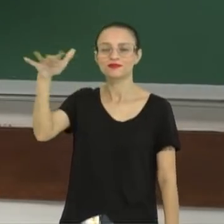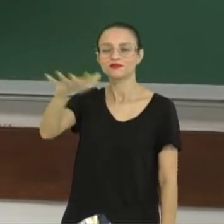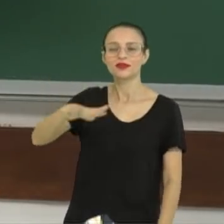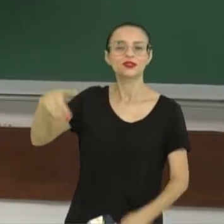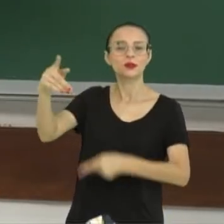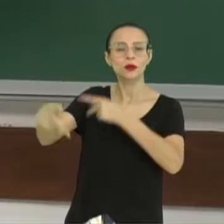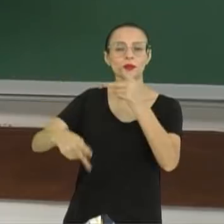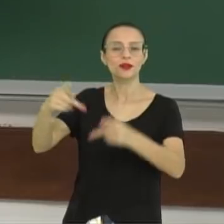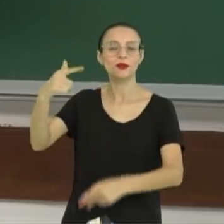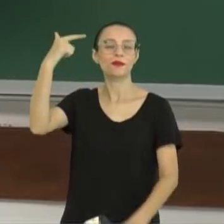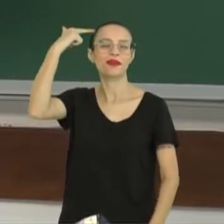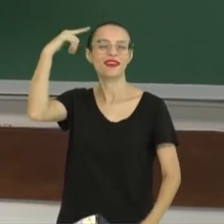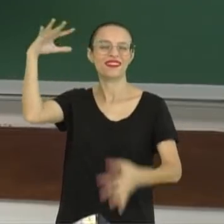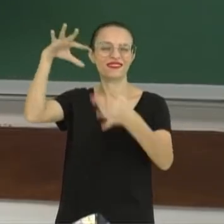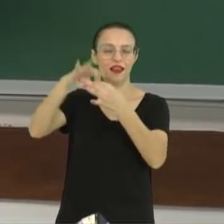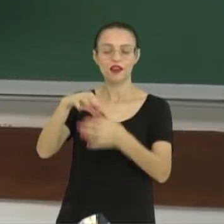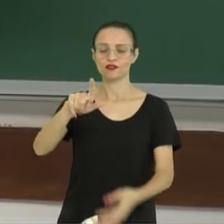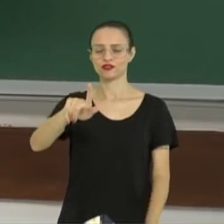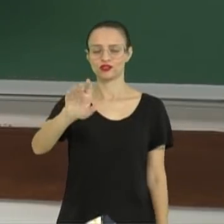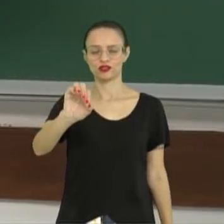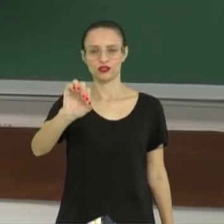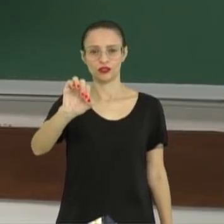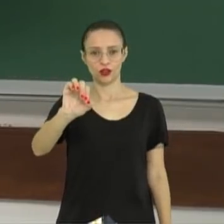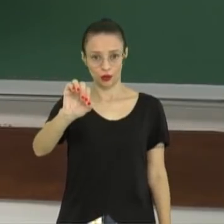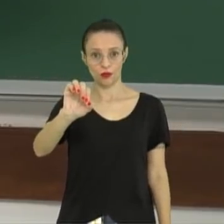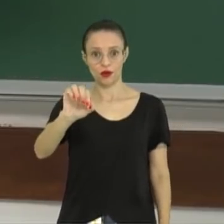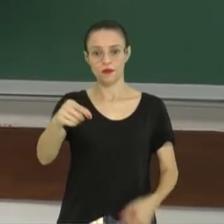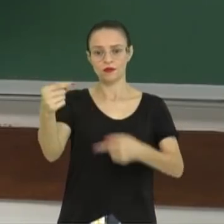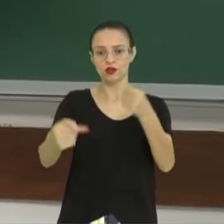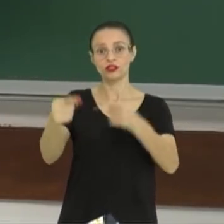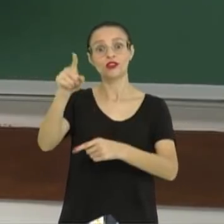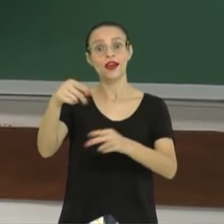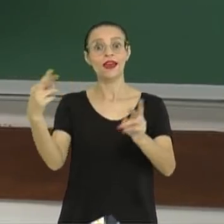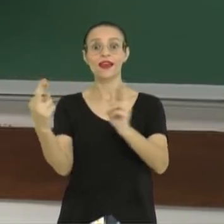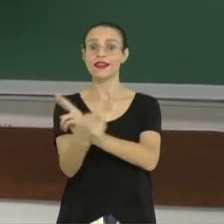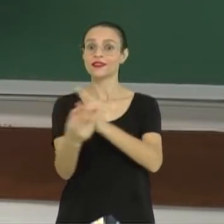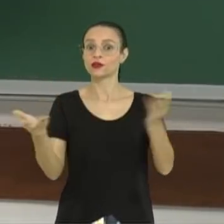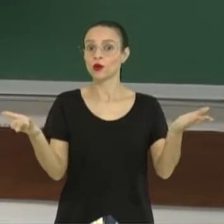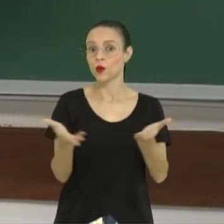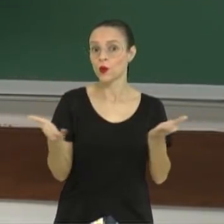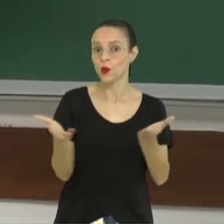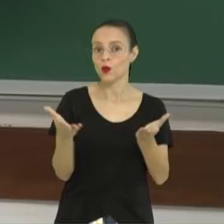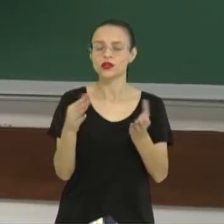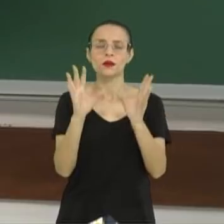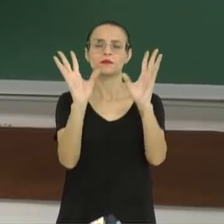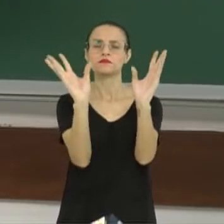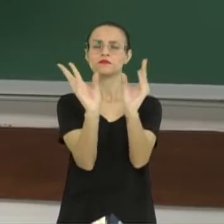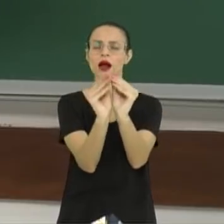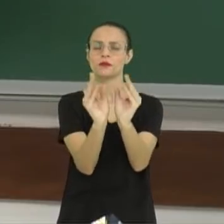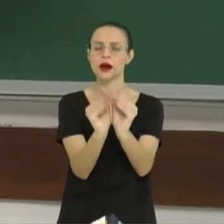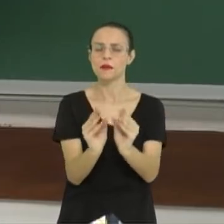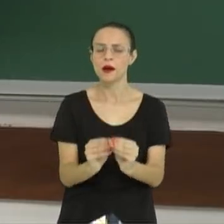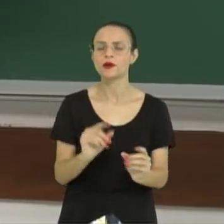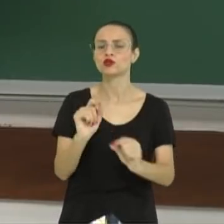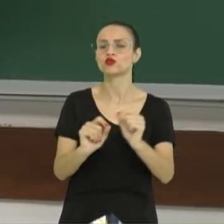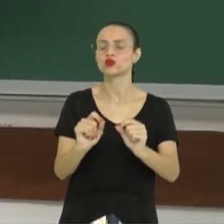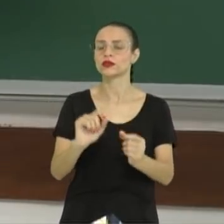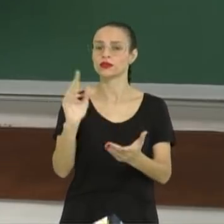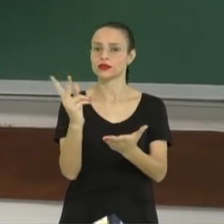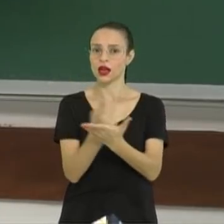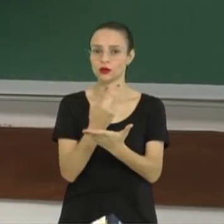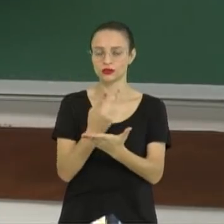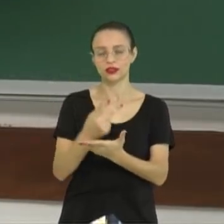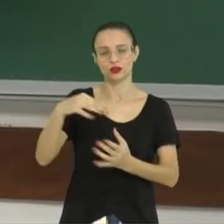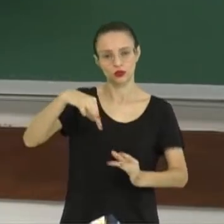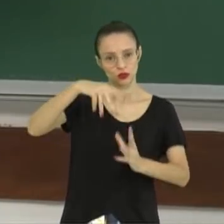população enxerga a geopolítica como as relações atuais, uma síntese do que está acontecendo no mundo.